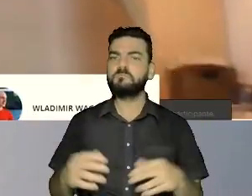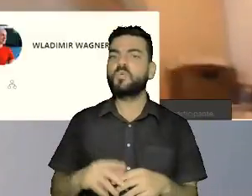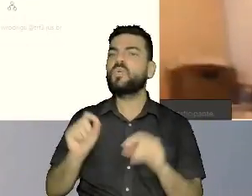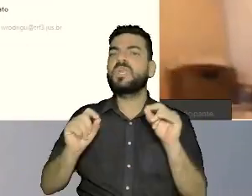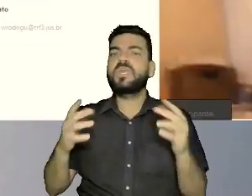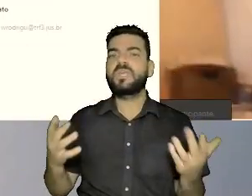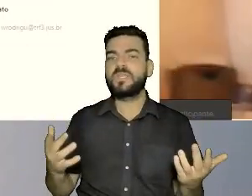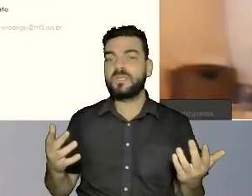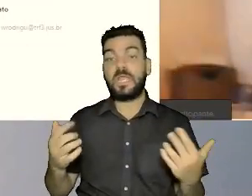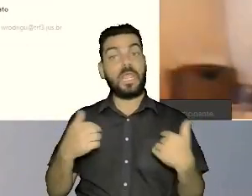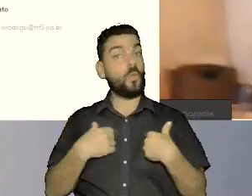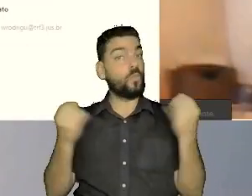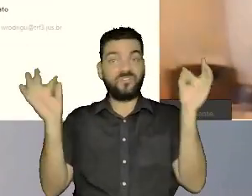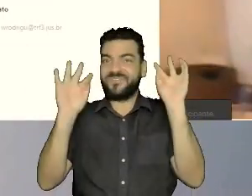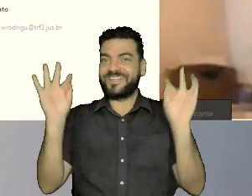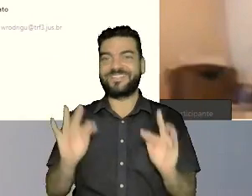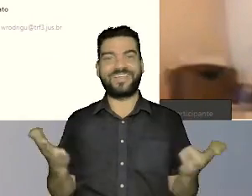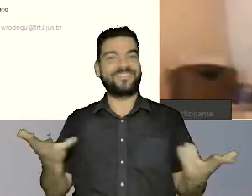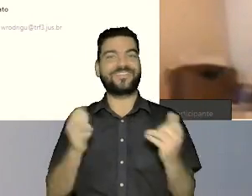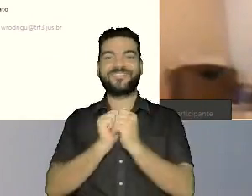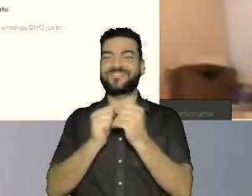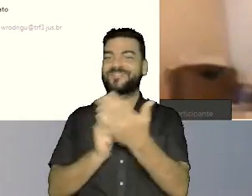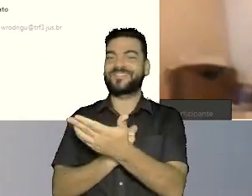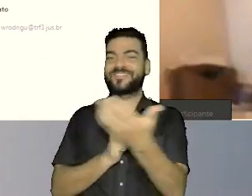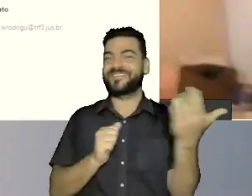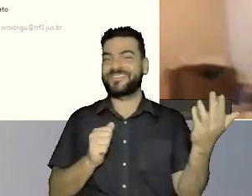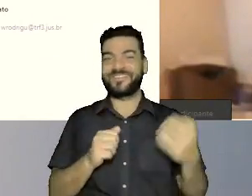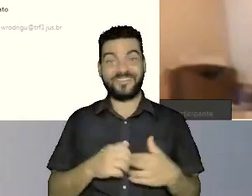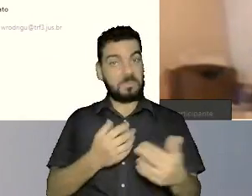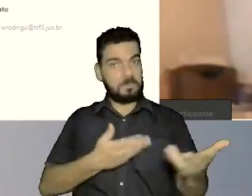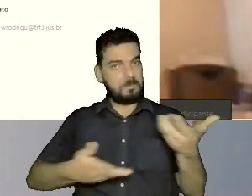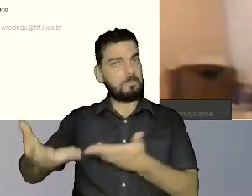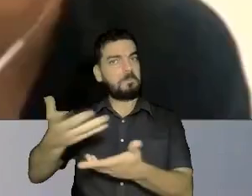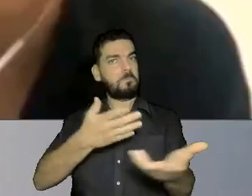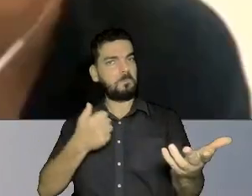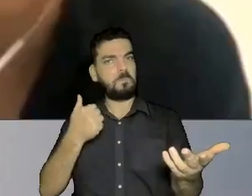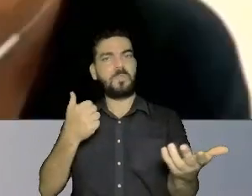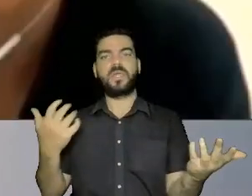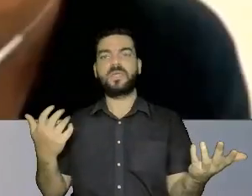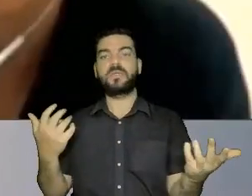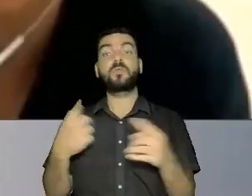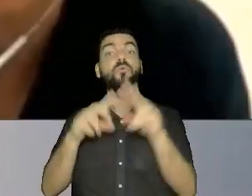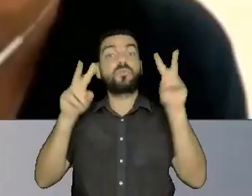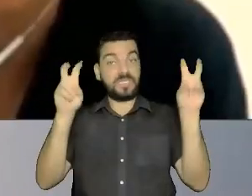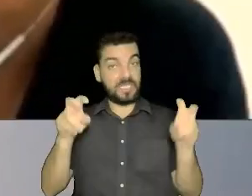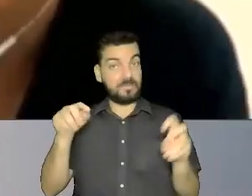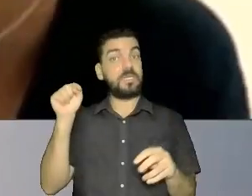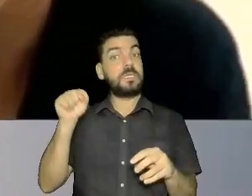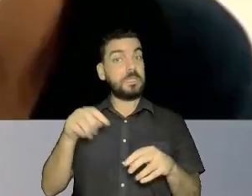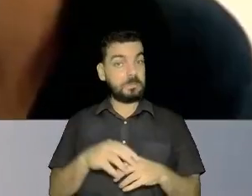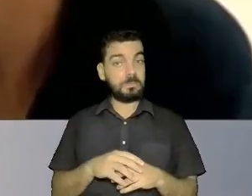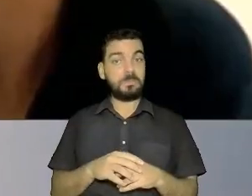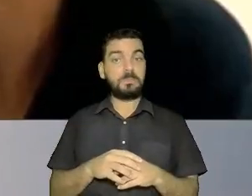super feliz de estar aqui, cooperando, de certa forma, com essa questão com essa